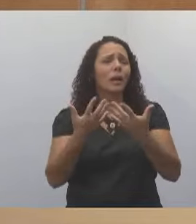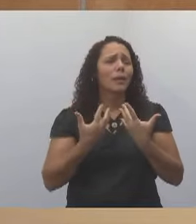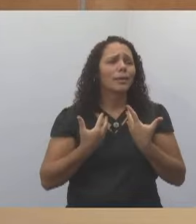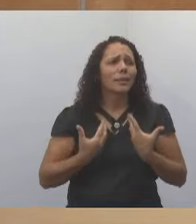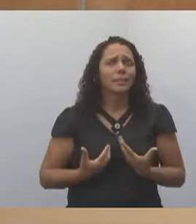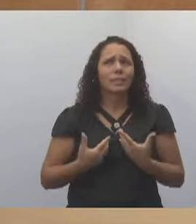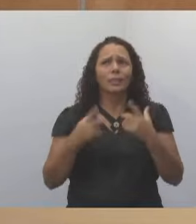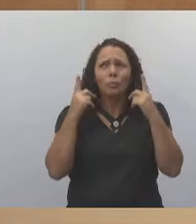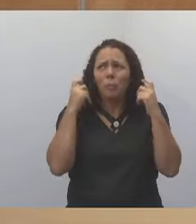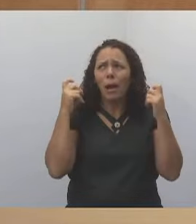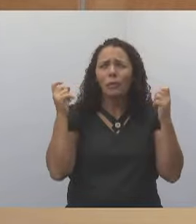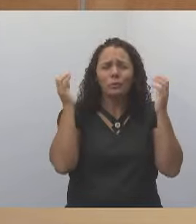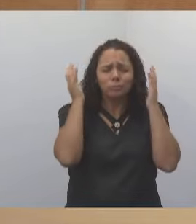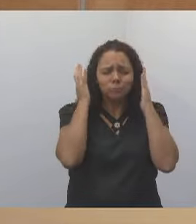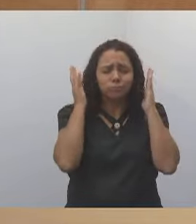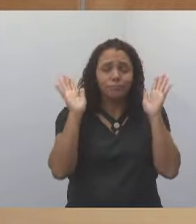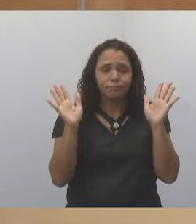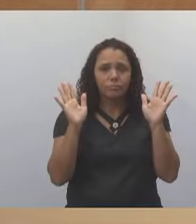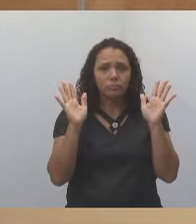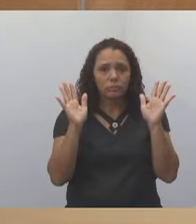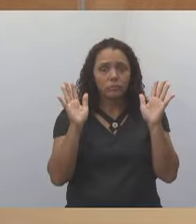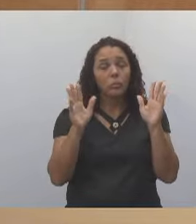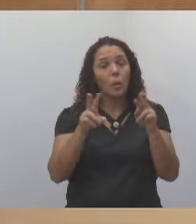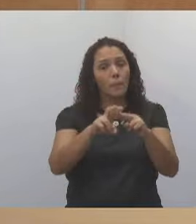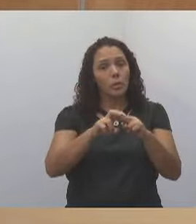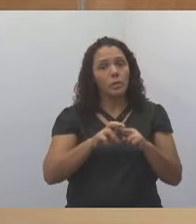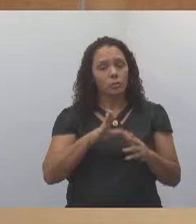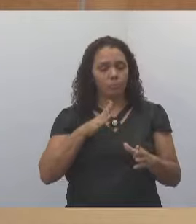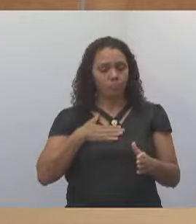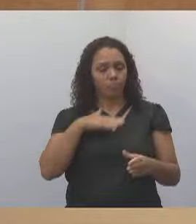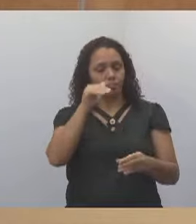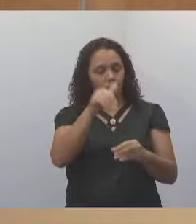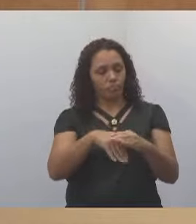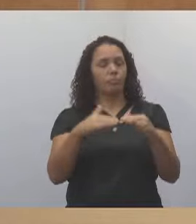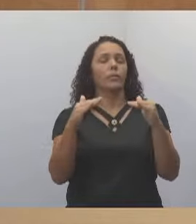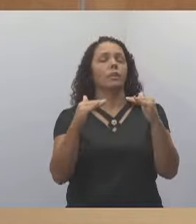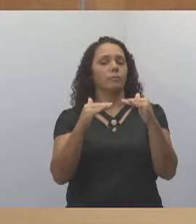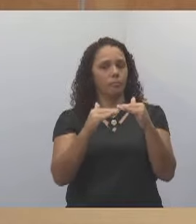barulho. Então, conte com o meu voto favorável. Eu acho que